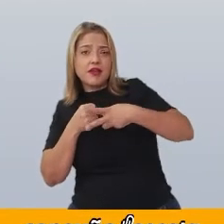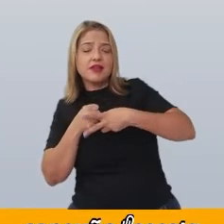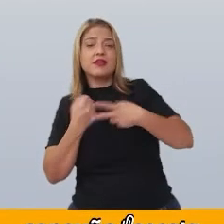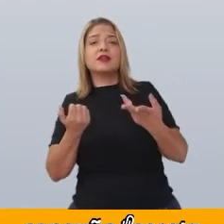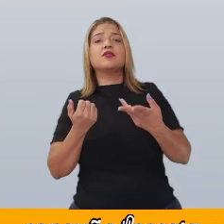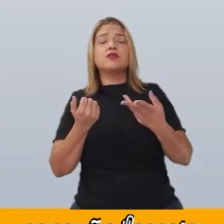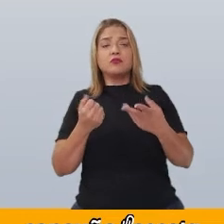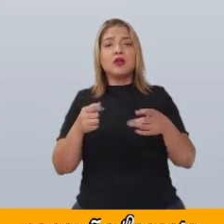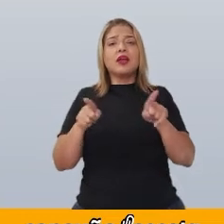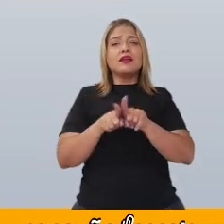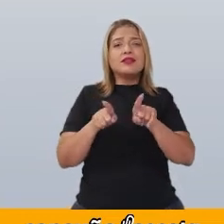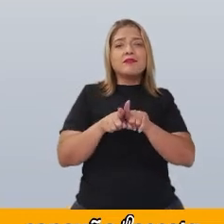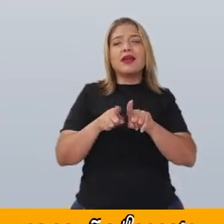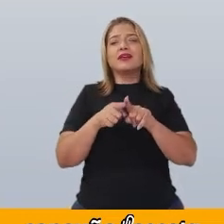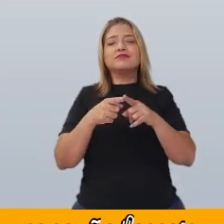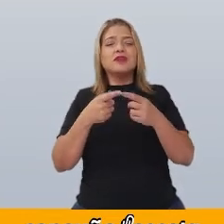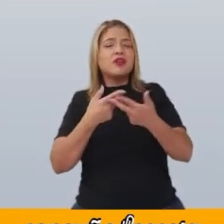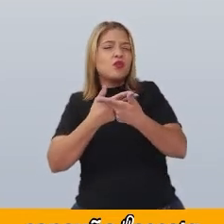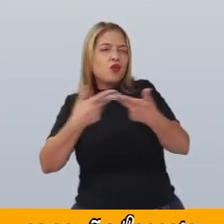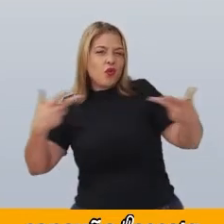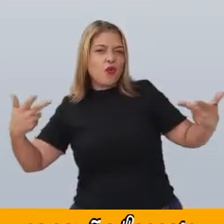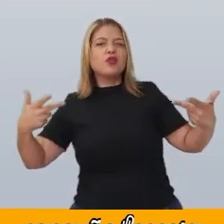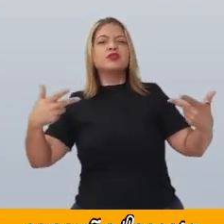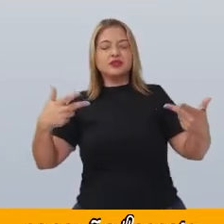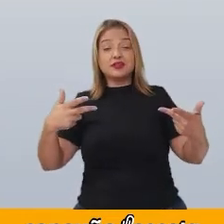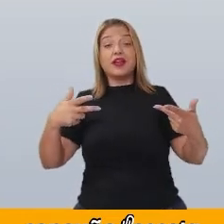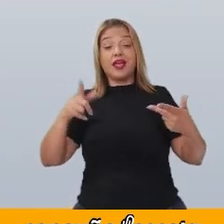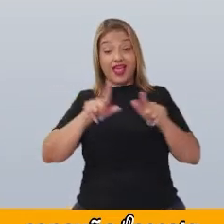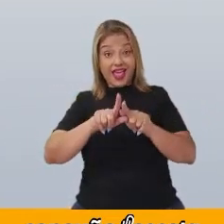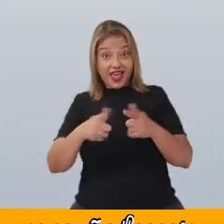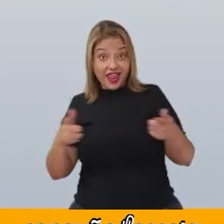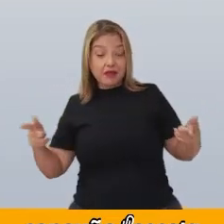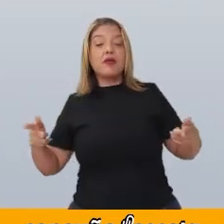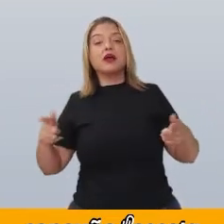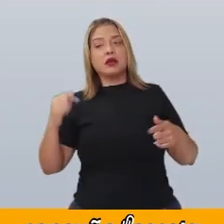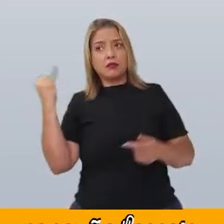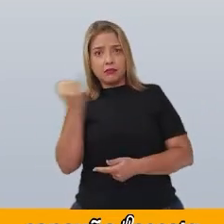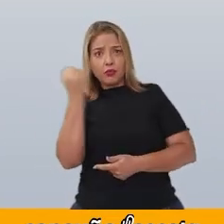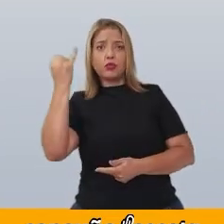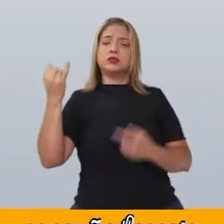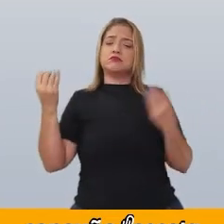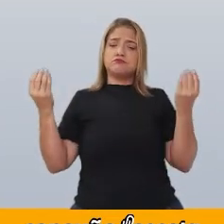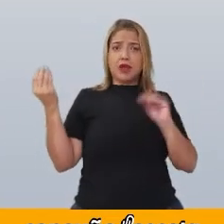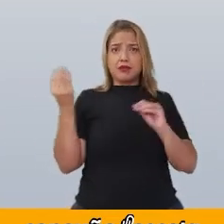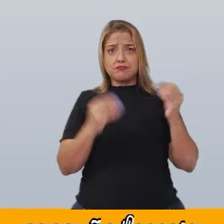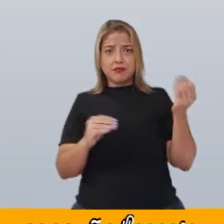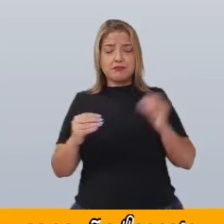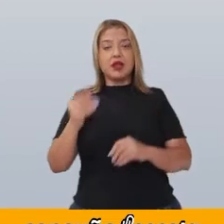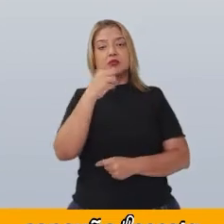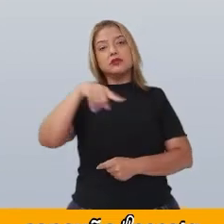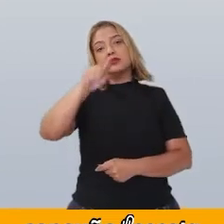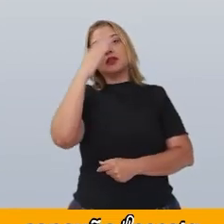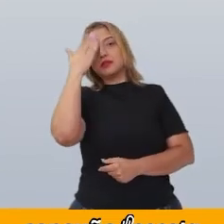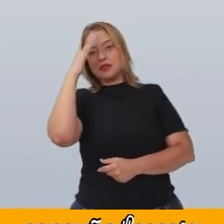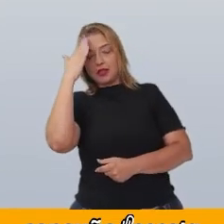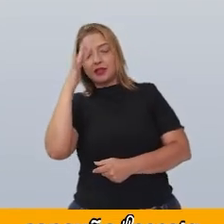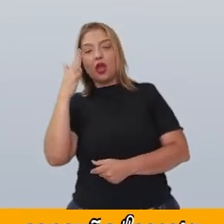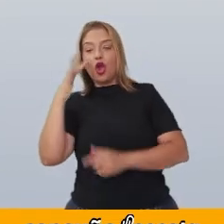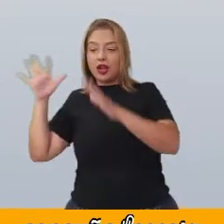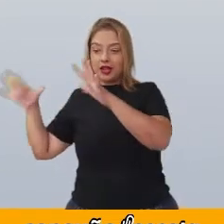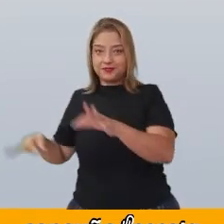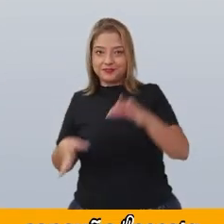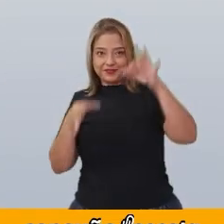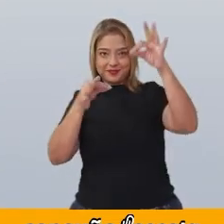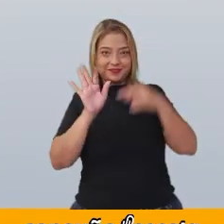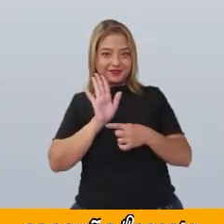advérbios, locuções adverbiais é muito importante para fazer essas passagens. Veja alguns trechinhos retirados do